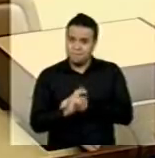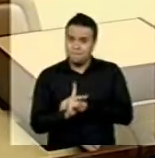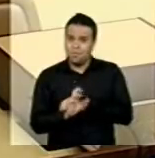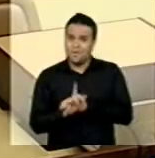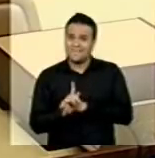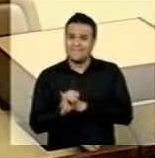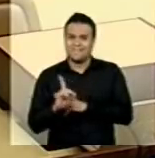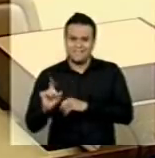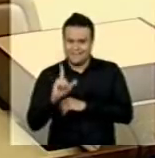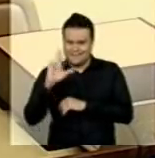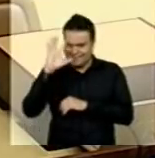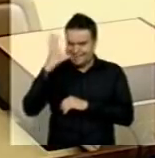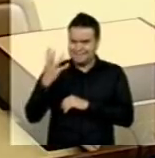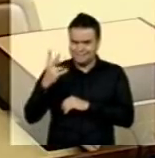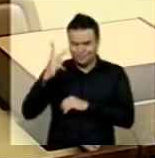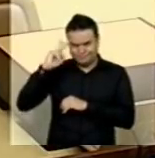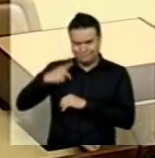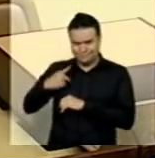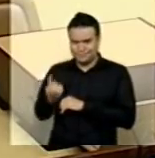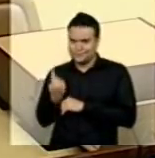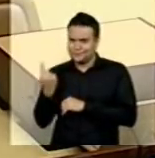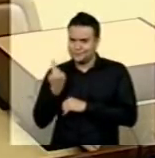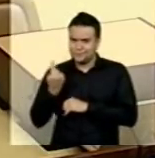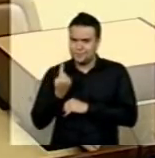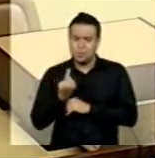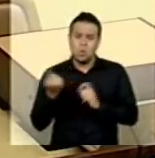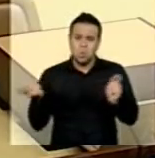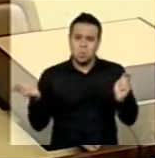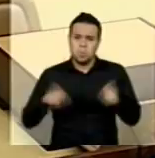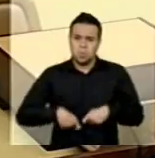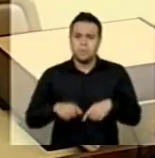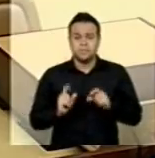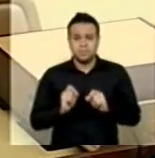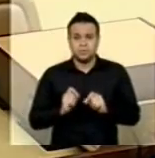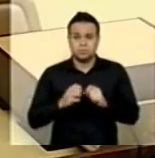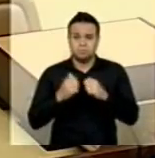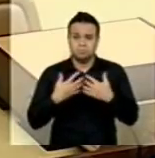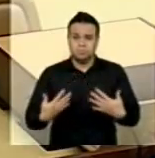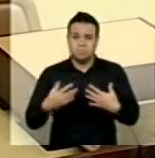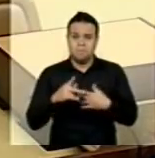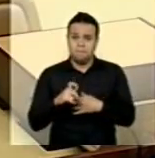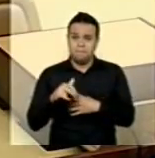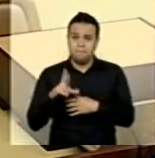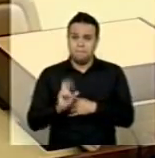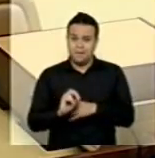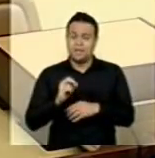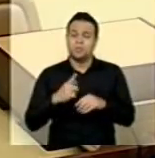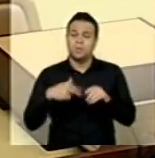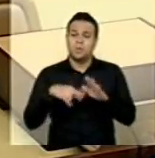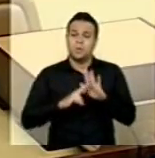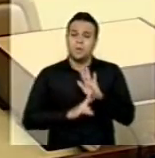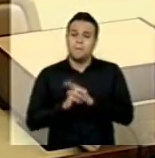mediante decisão individual, considerada a competência do Pleno para deferimento da medida